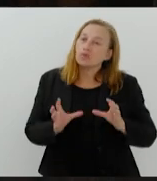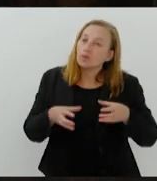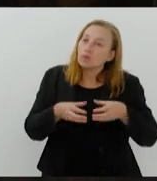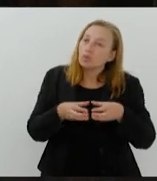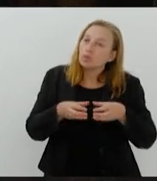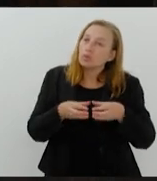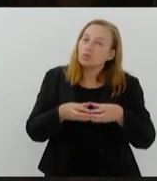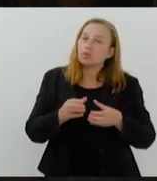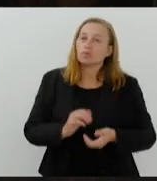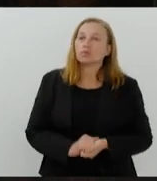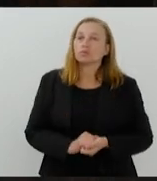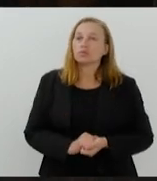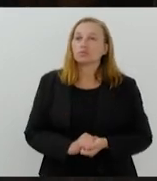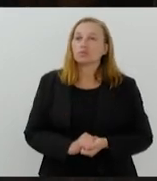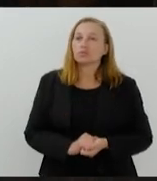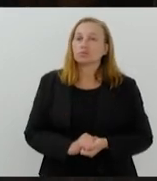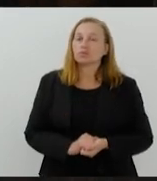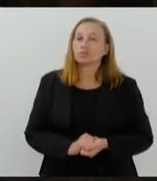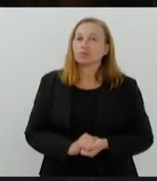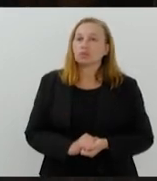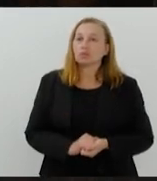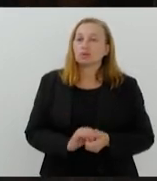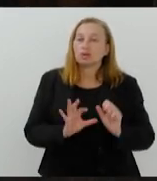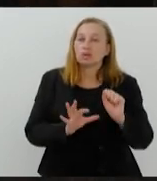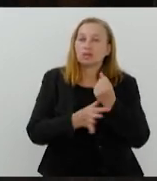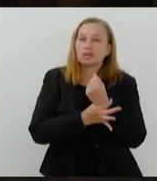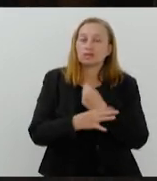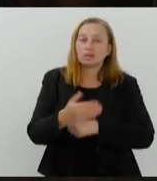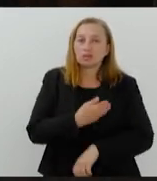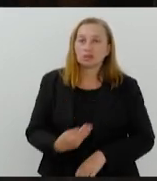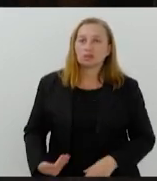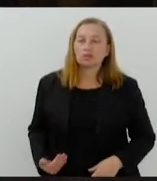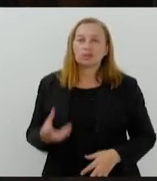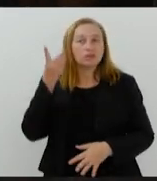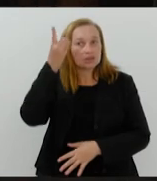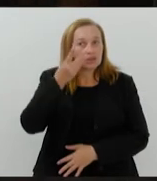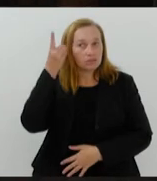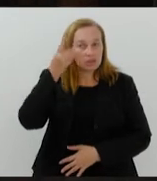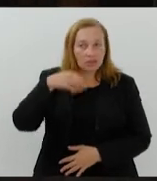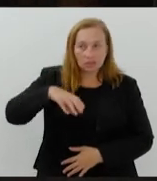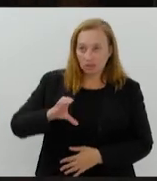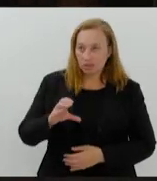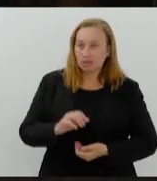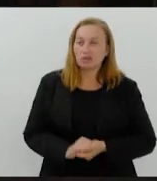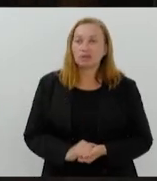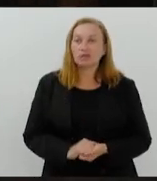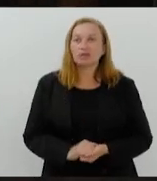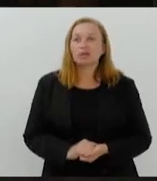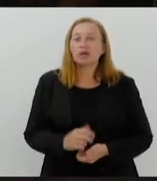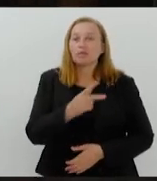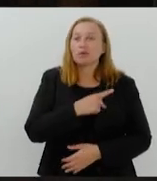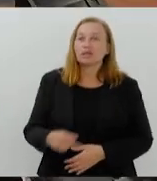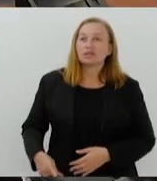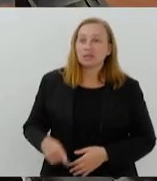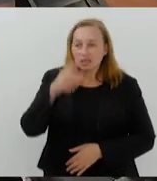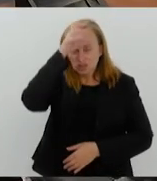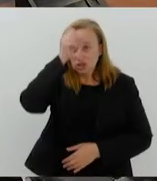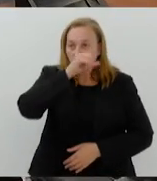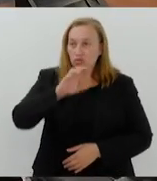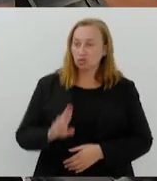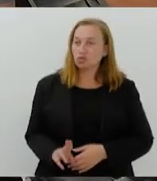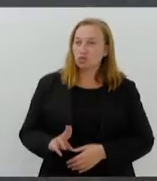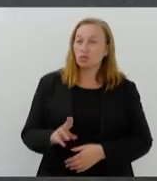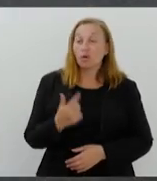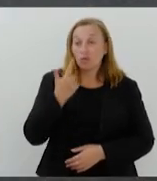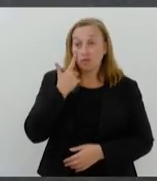nessas corporações, e engrossar o caldo da nossa segurança pública. Deputado Carlos Mink. Presidenta Tia Ju, Vossa Excelência viu que